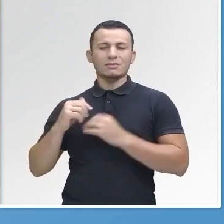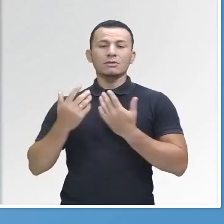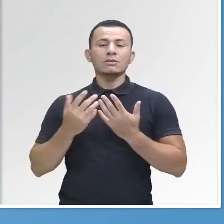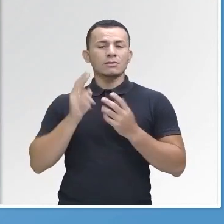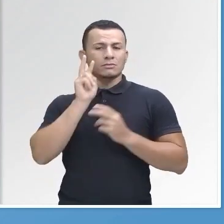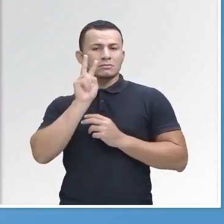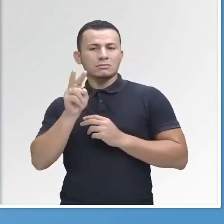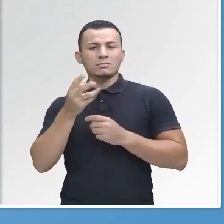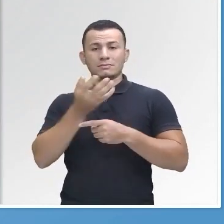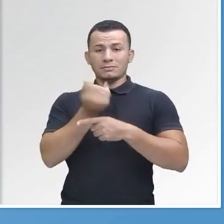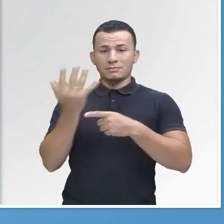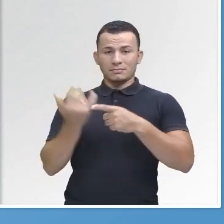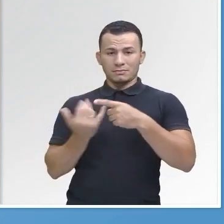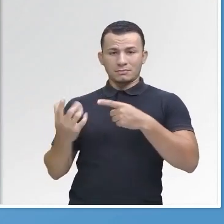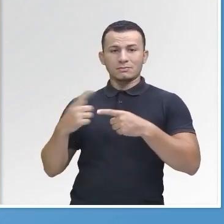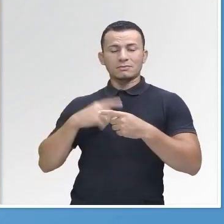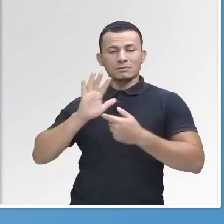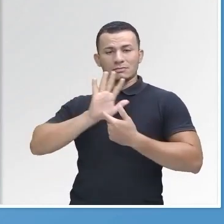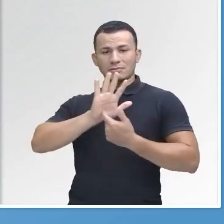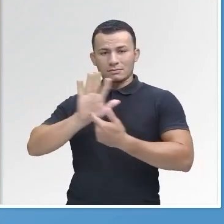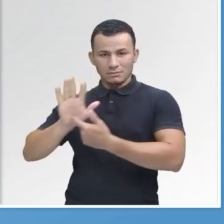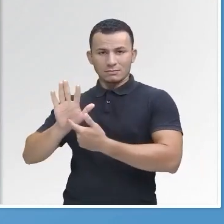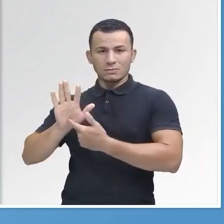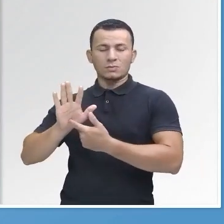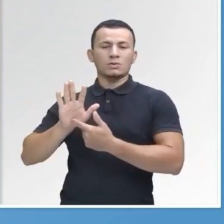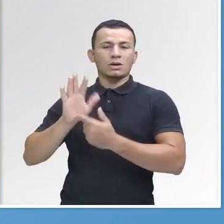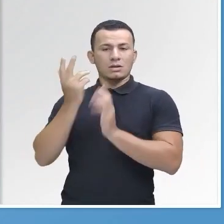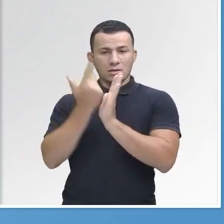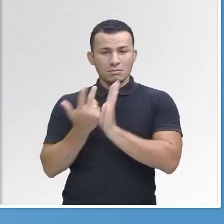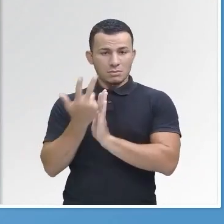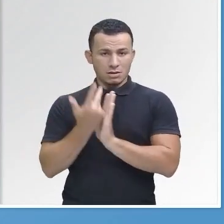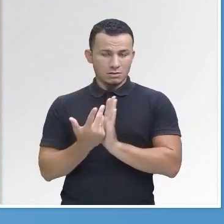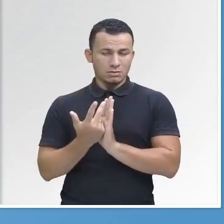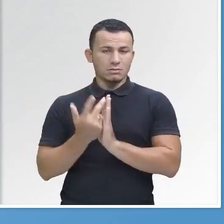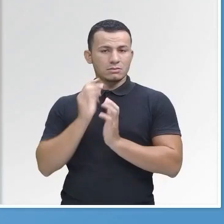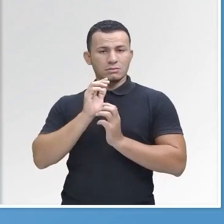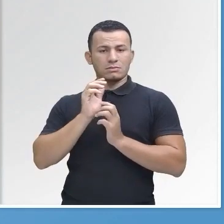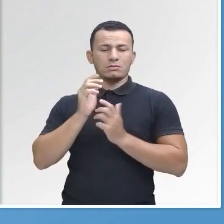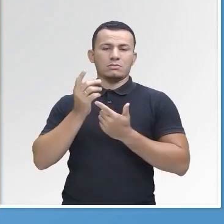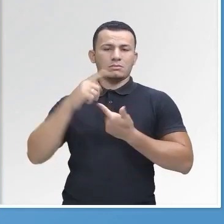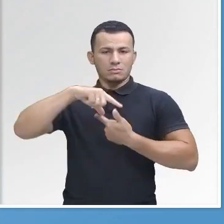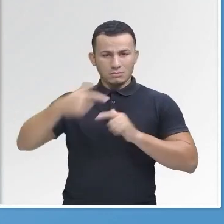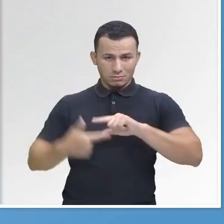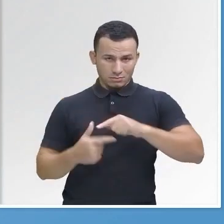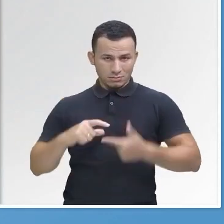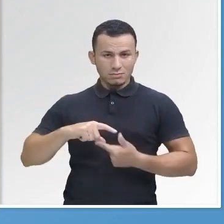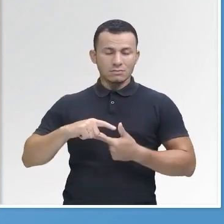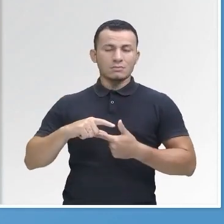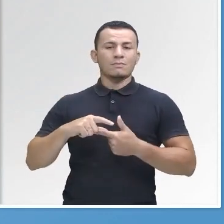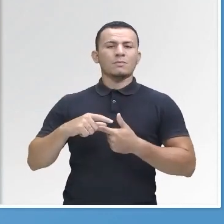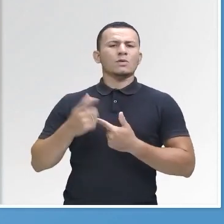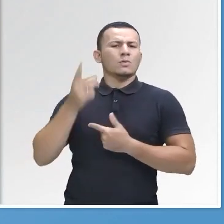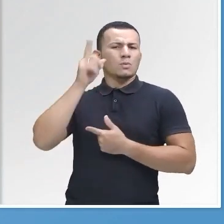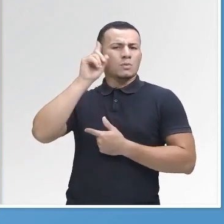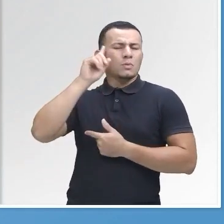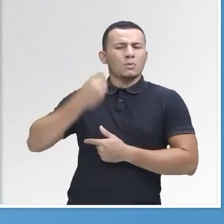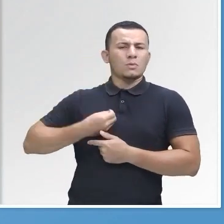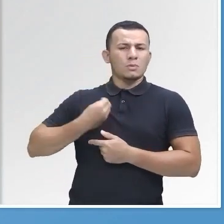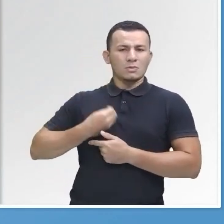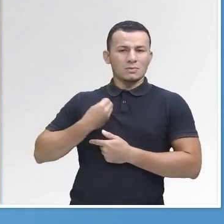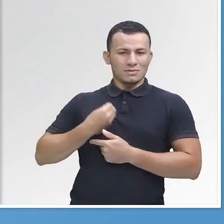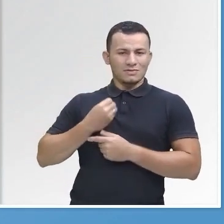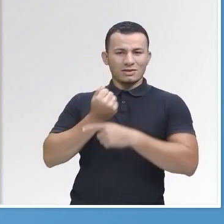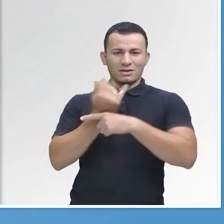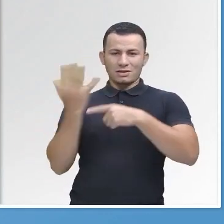frações elas podem aparecer como representações através de figuras geométricas, tá certo? No nosso dia a dia, com as